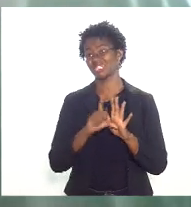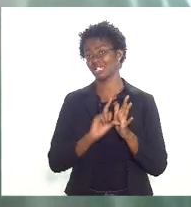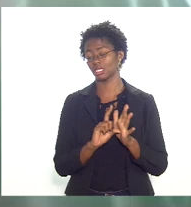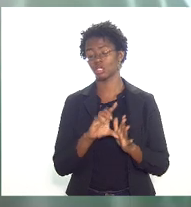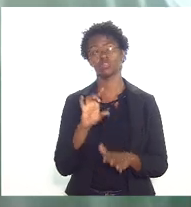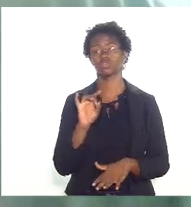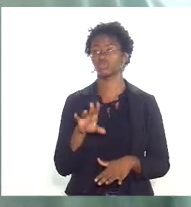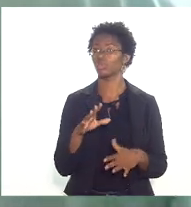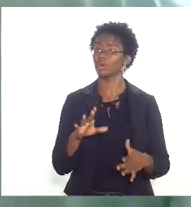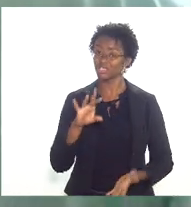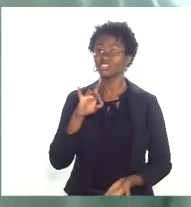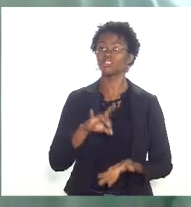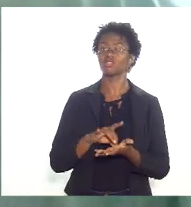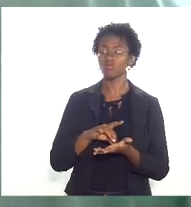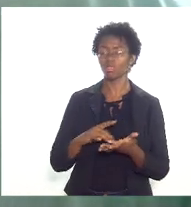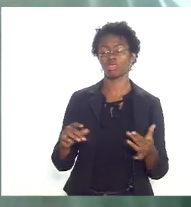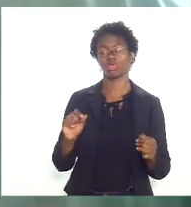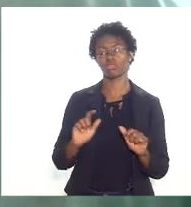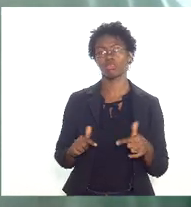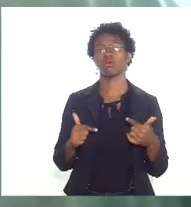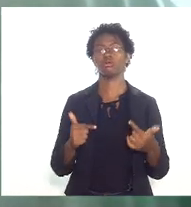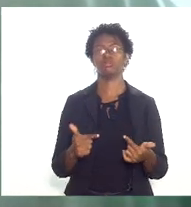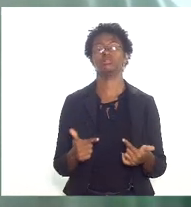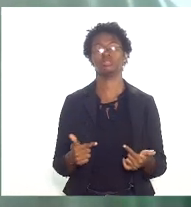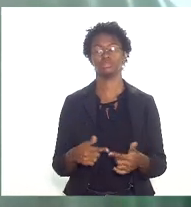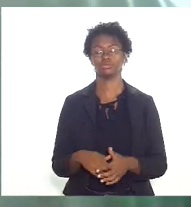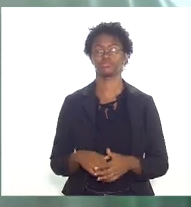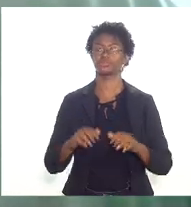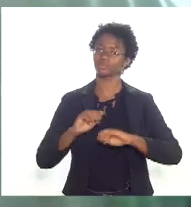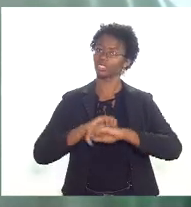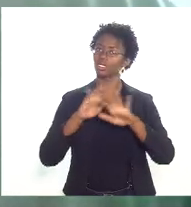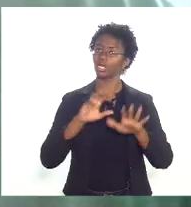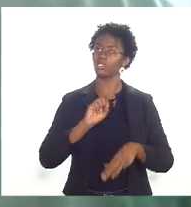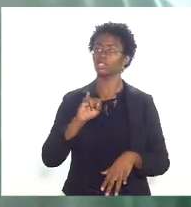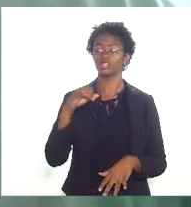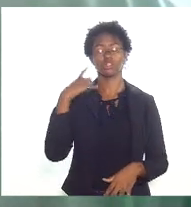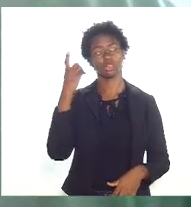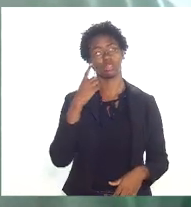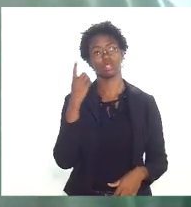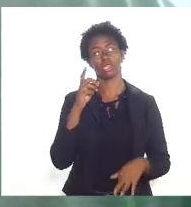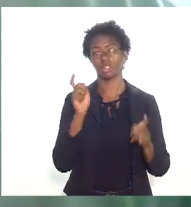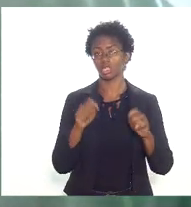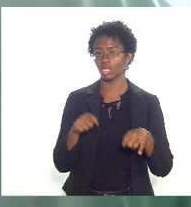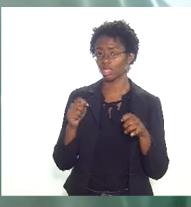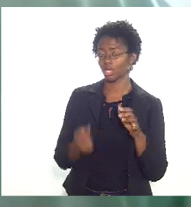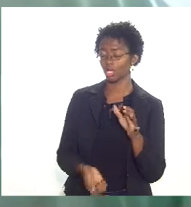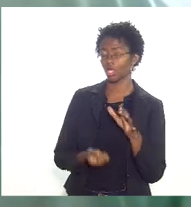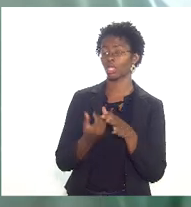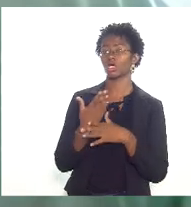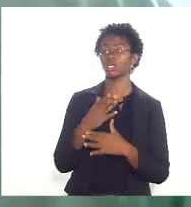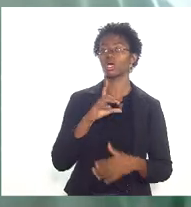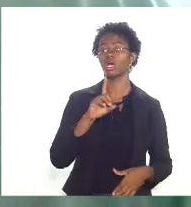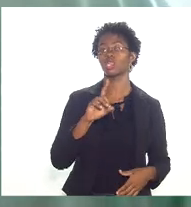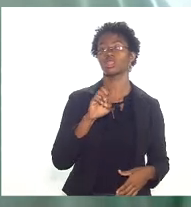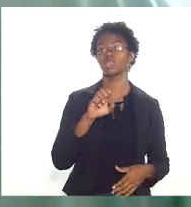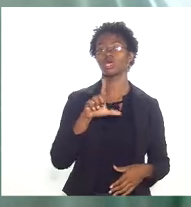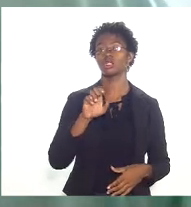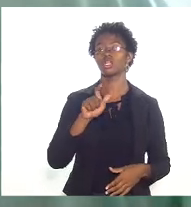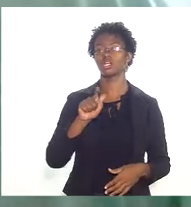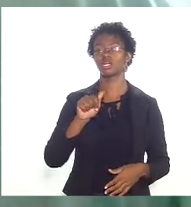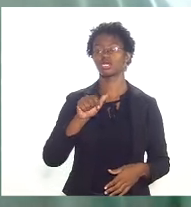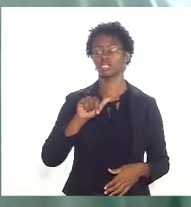interior usar é claro que seja os deputados podem por lei criar uma delegacia coisa que eu